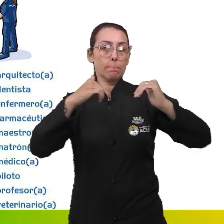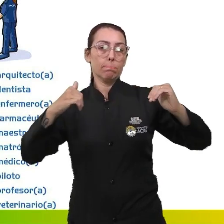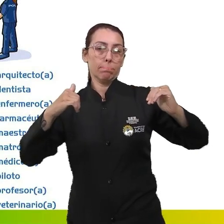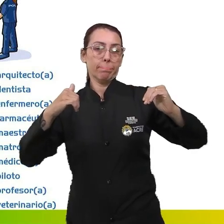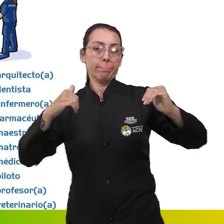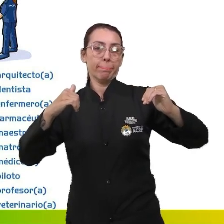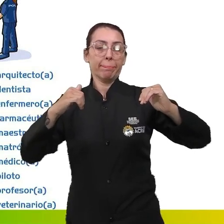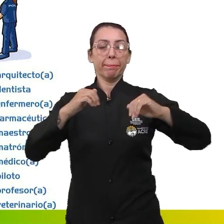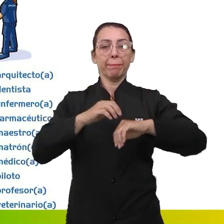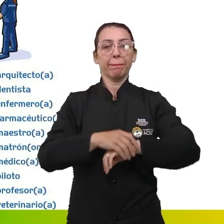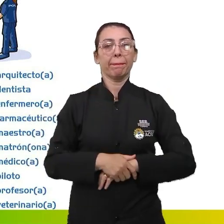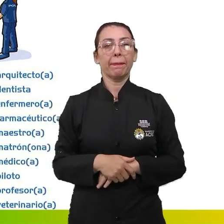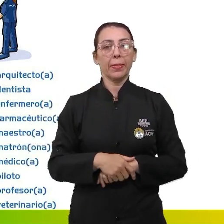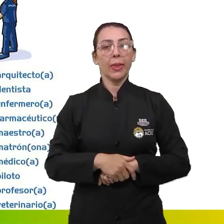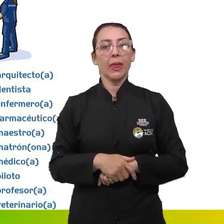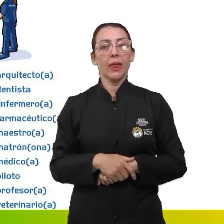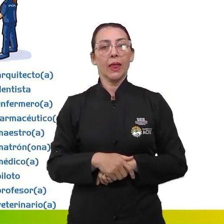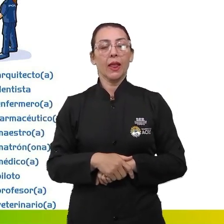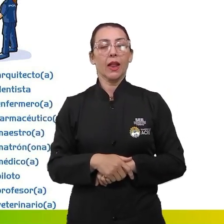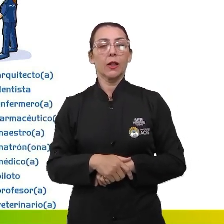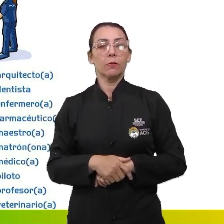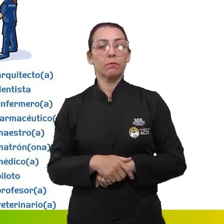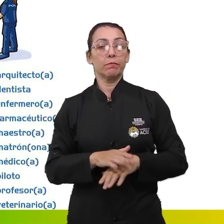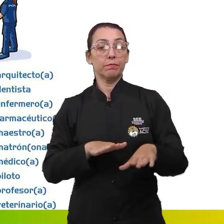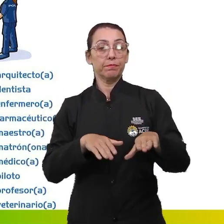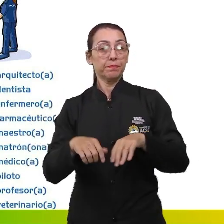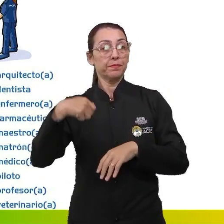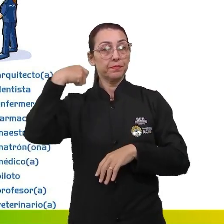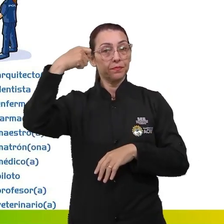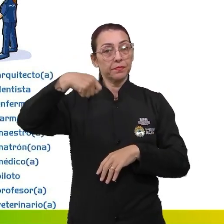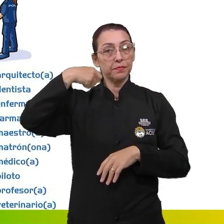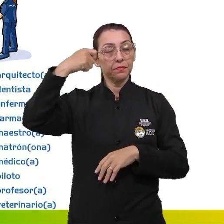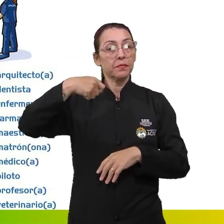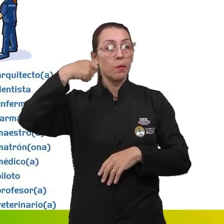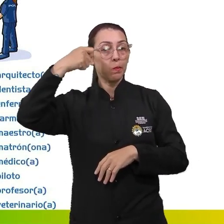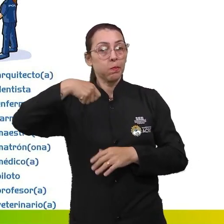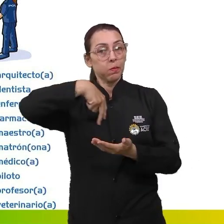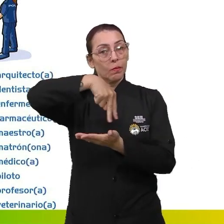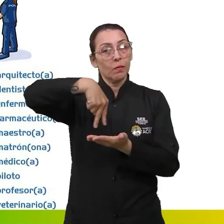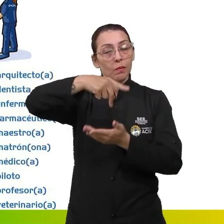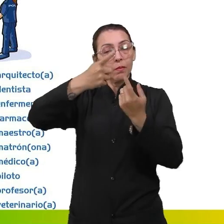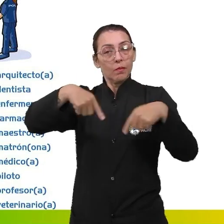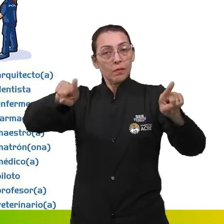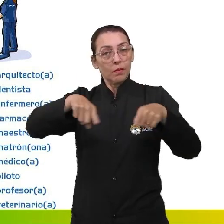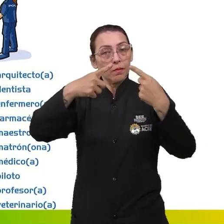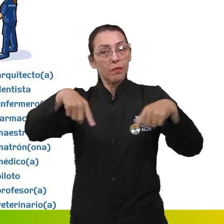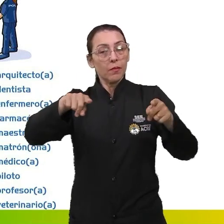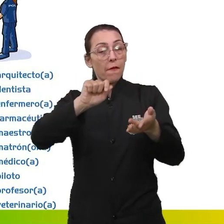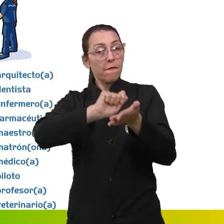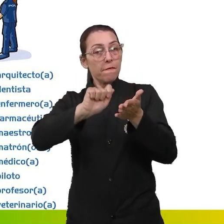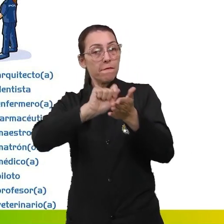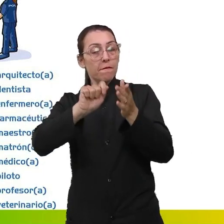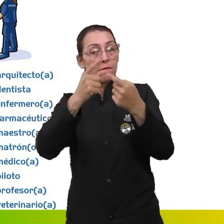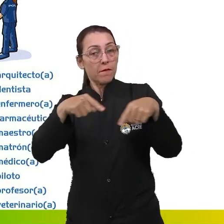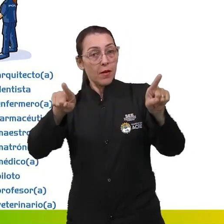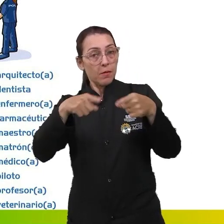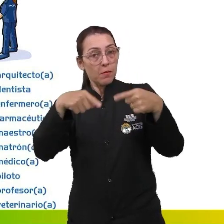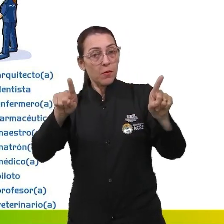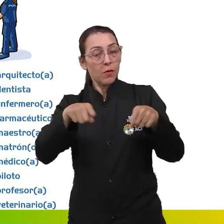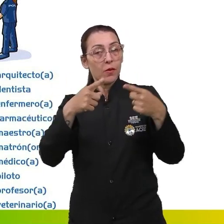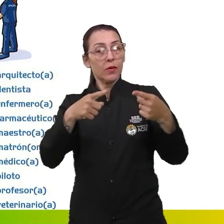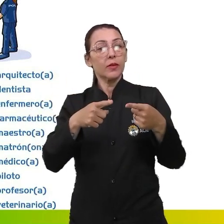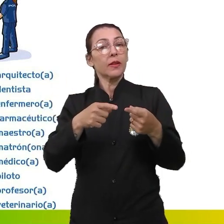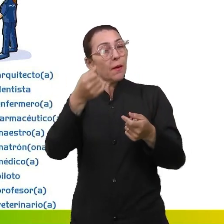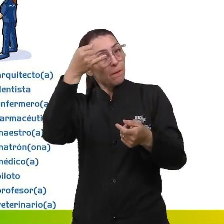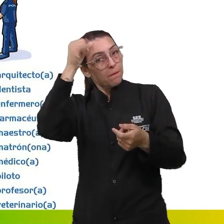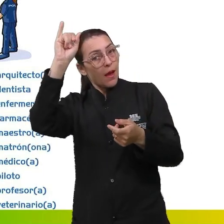diversas áreas, aí, né, por exemplo, dentro da formação artística ali, ator, bailarina, cantante, compositor. Compositor é aquele